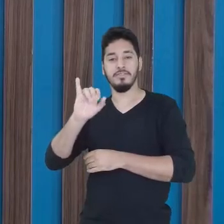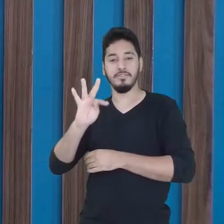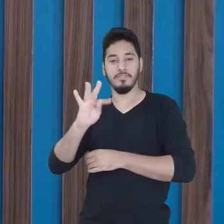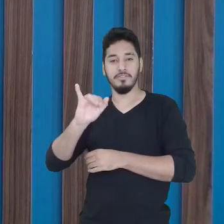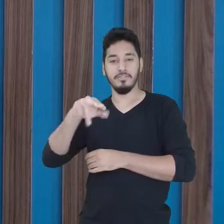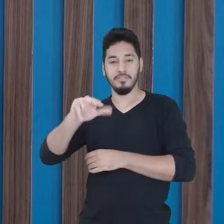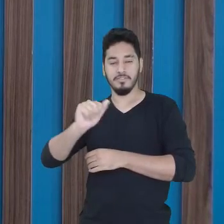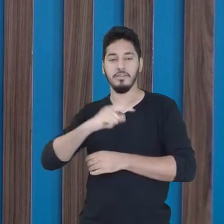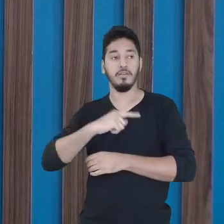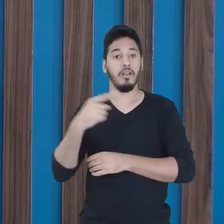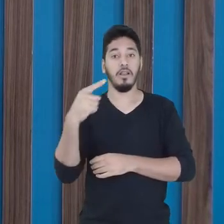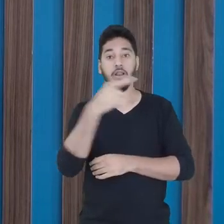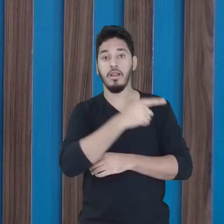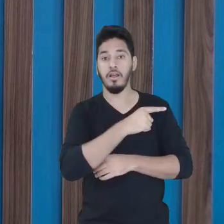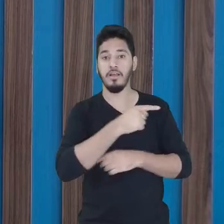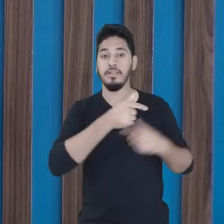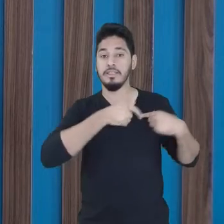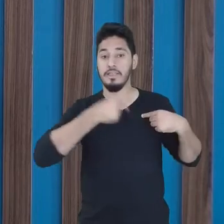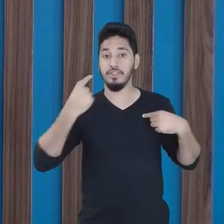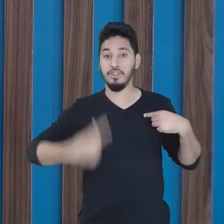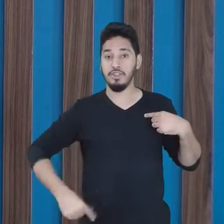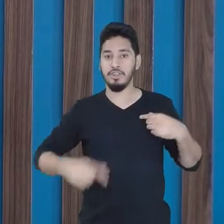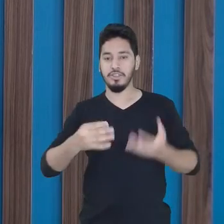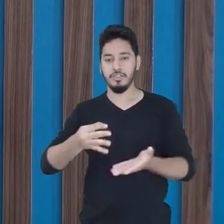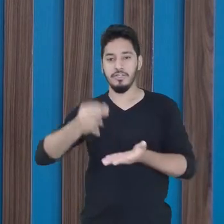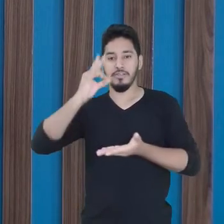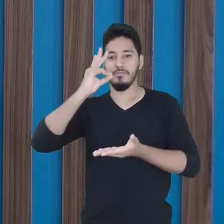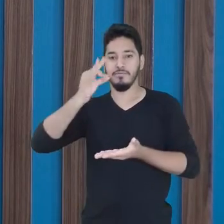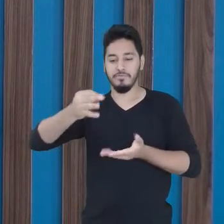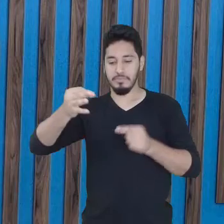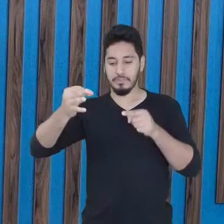Essa caneca que veio lá da China. Lá da China.